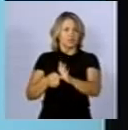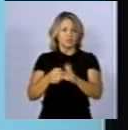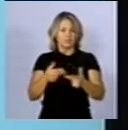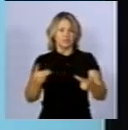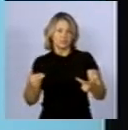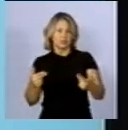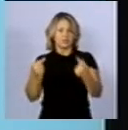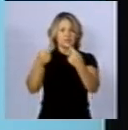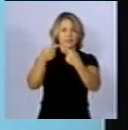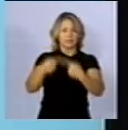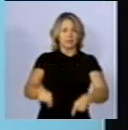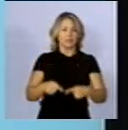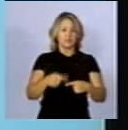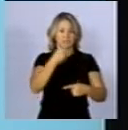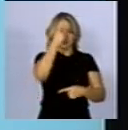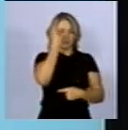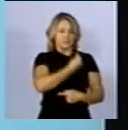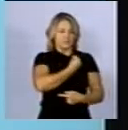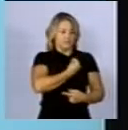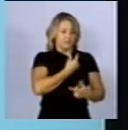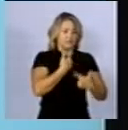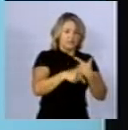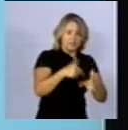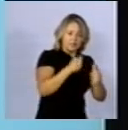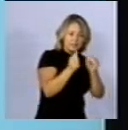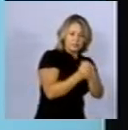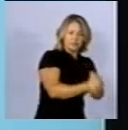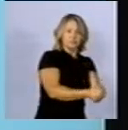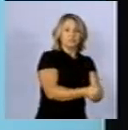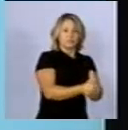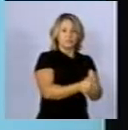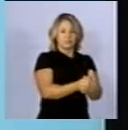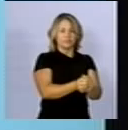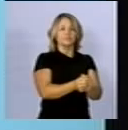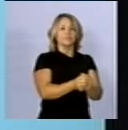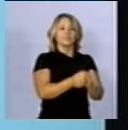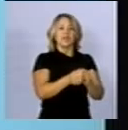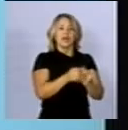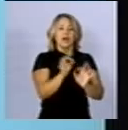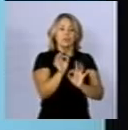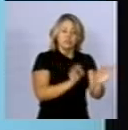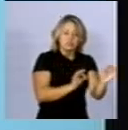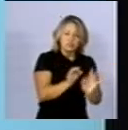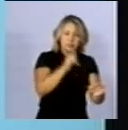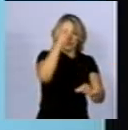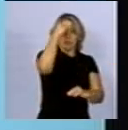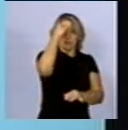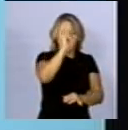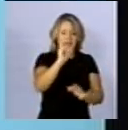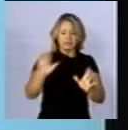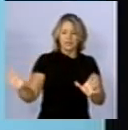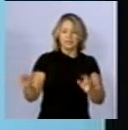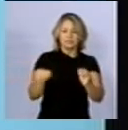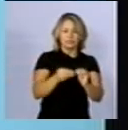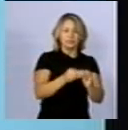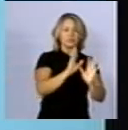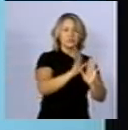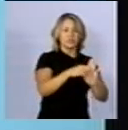efeitos negativos da exposição a campos magnéticos. A utilização das precauções necessárias já está incorporada nas